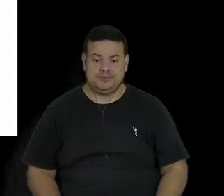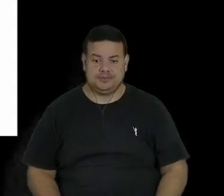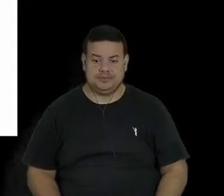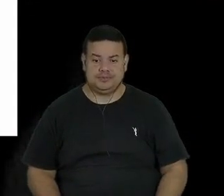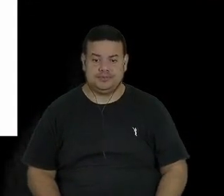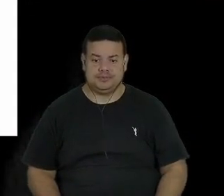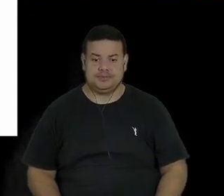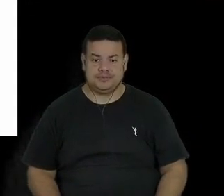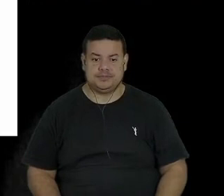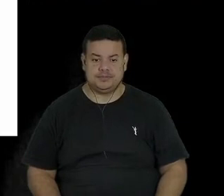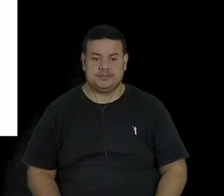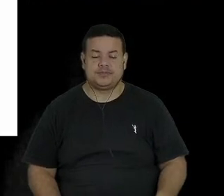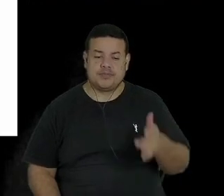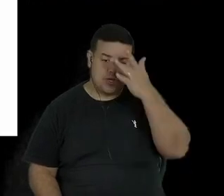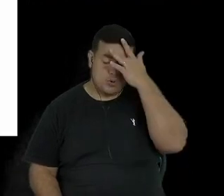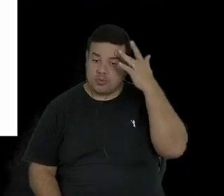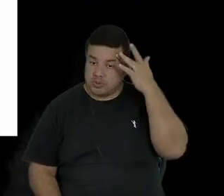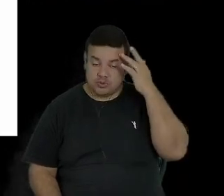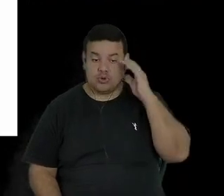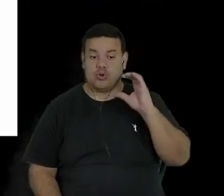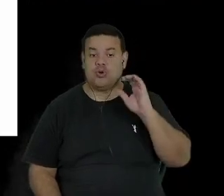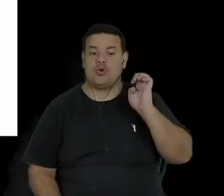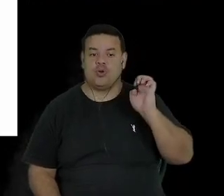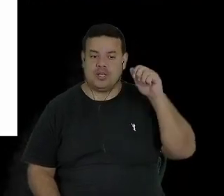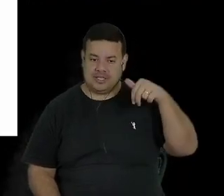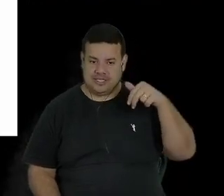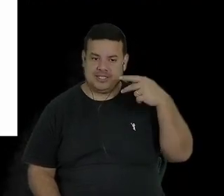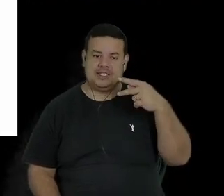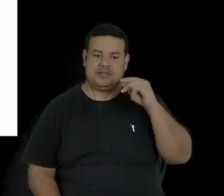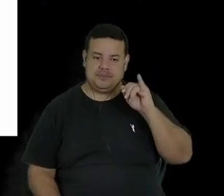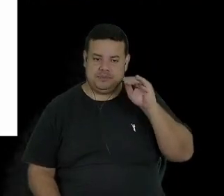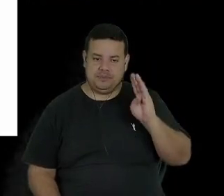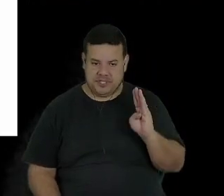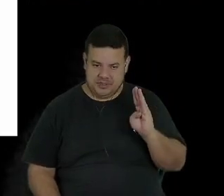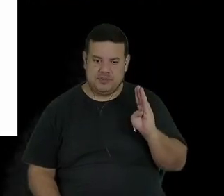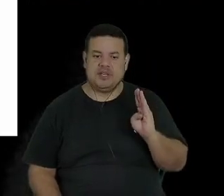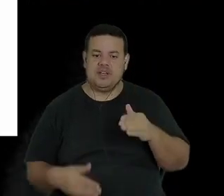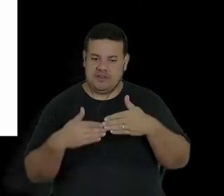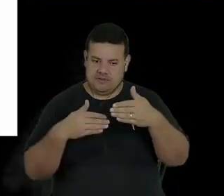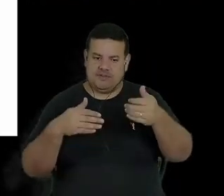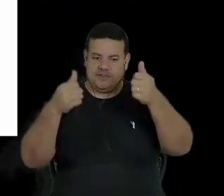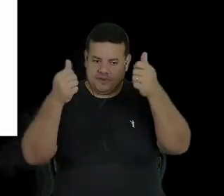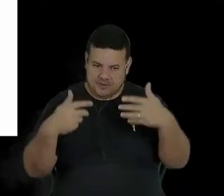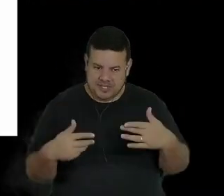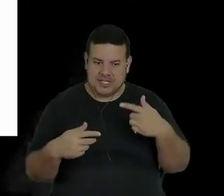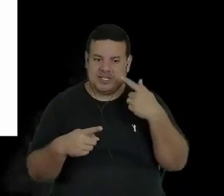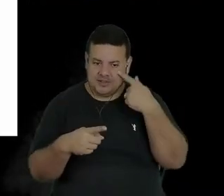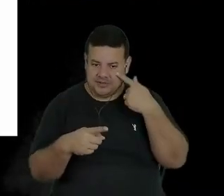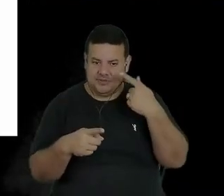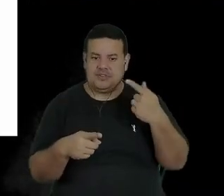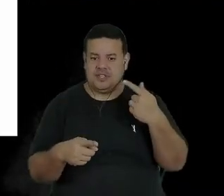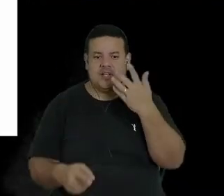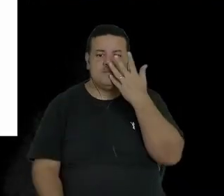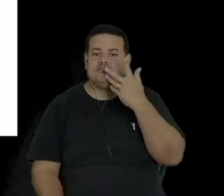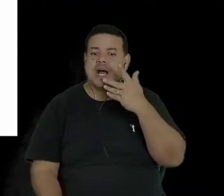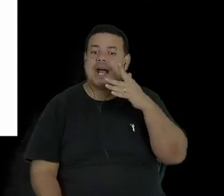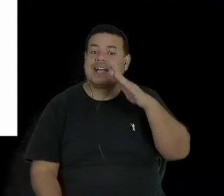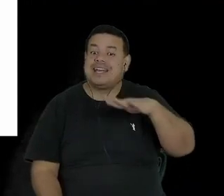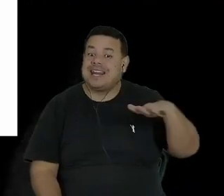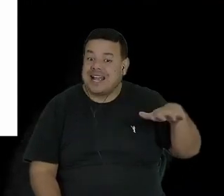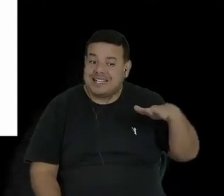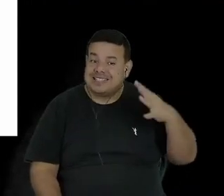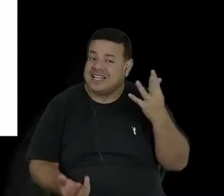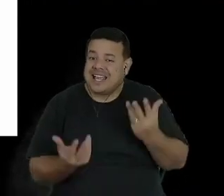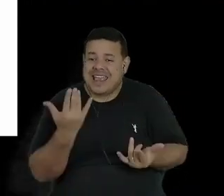E o pessoal do CEMPIB vai ter outros momentos que eles vão falar melhor. Imagina só, tem uma criancinha toda arrebentada em termos de queimadura,